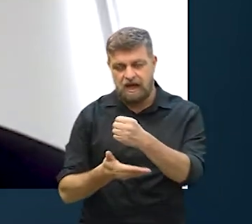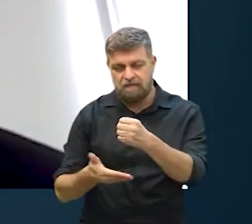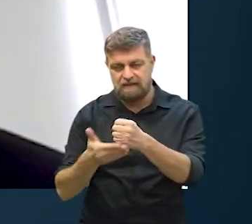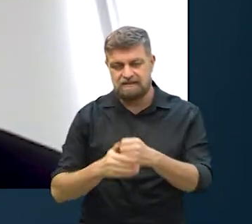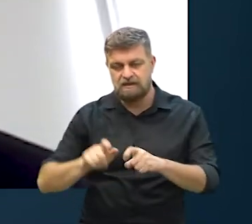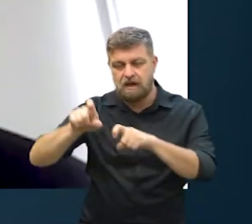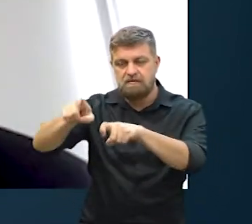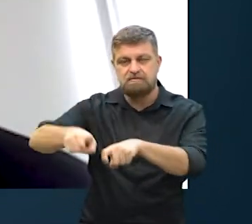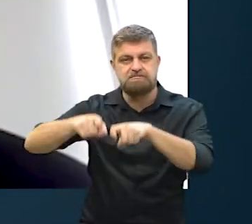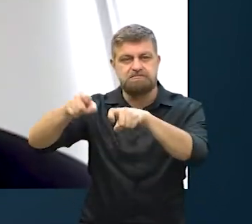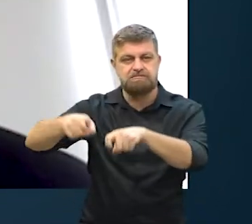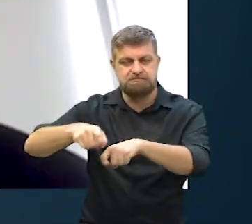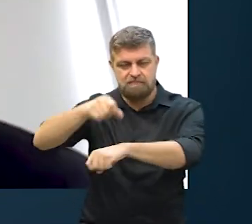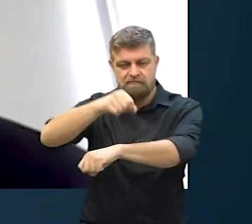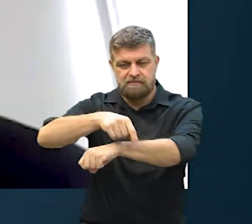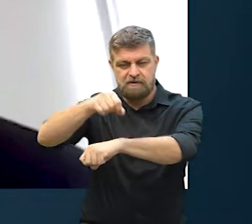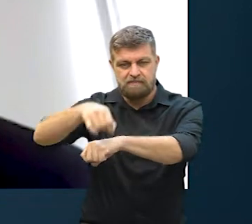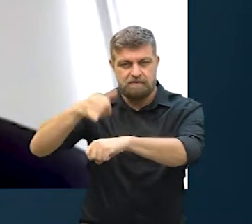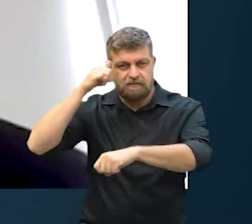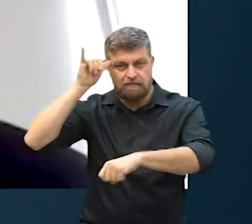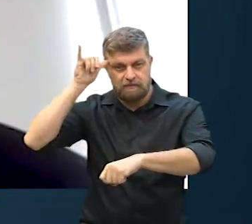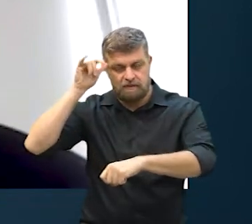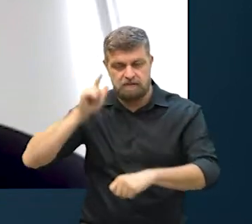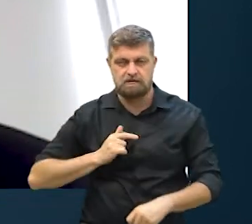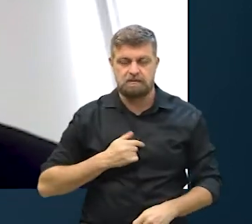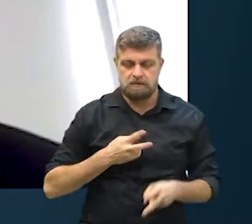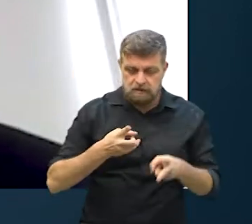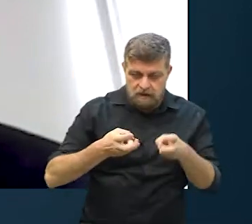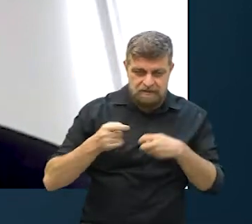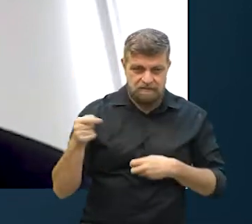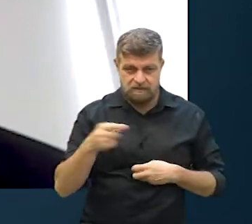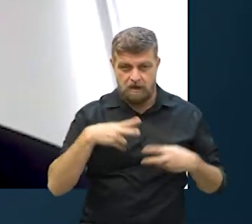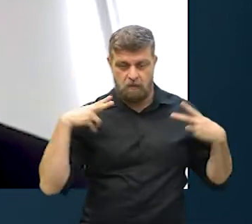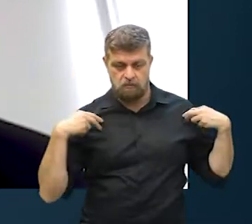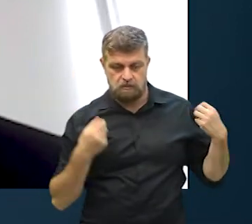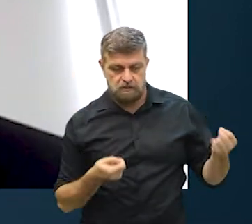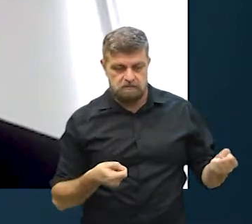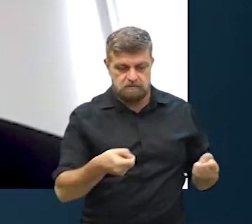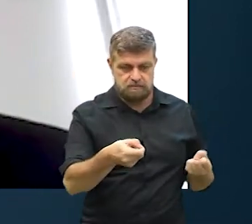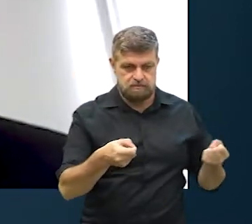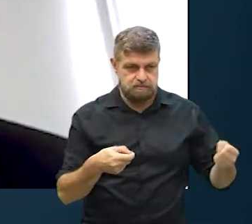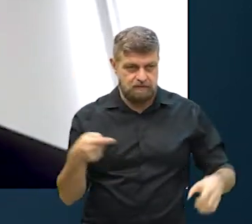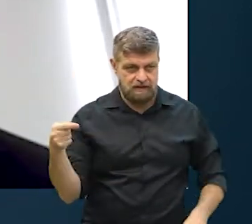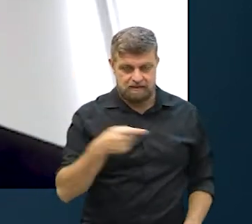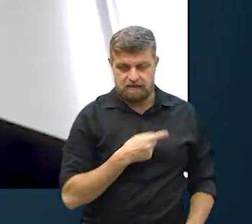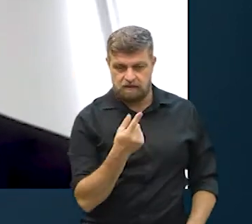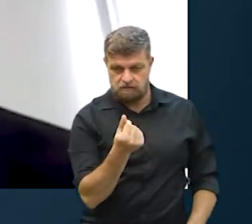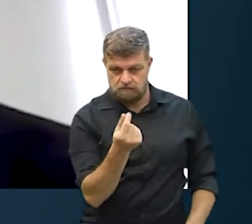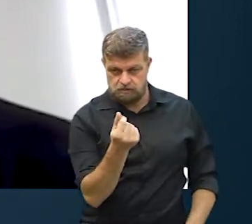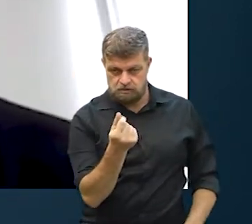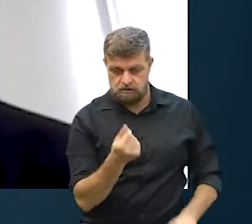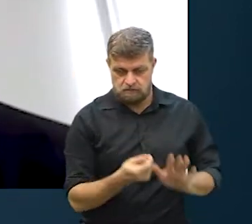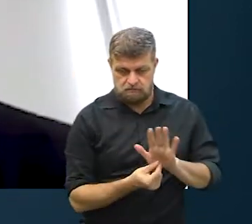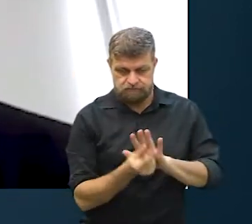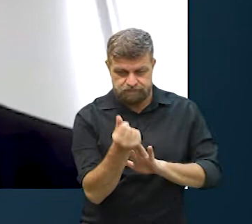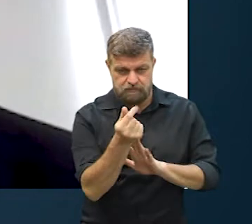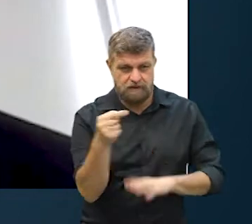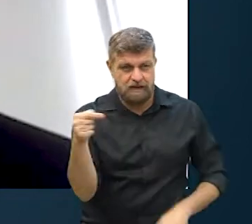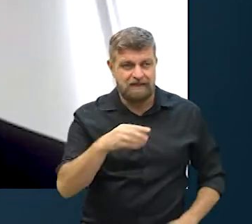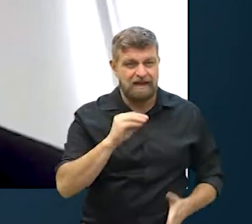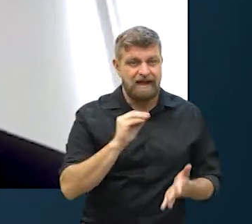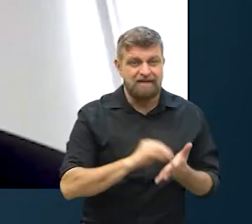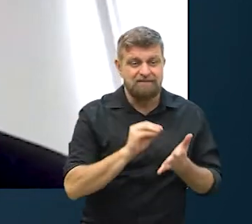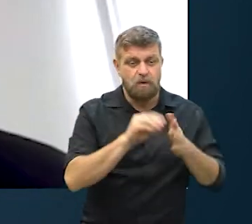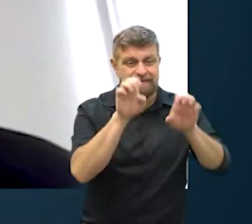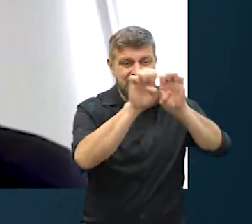muito baseada no agronegócio, porque a gente identificou que são caminhoneiros que têm um fluxo financeiro elevado e